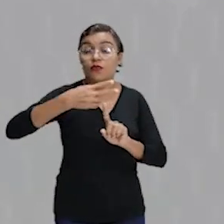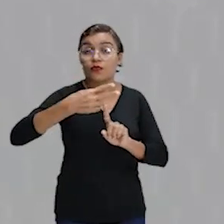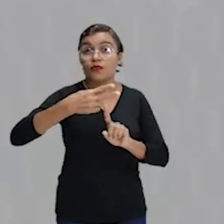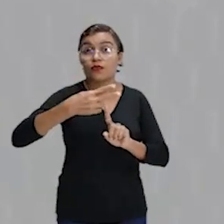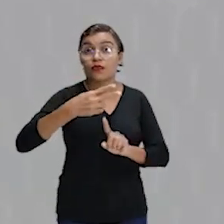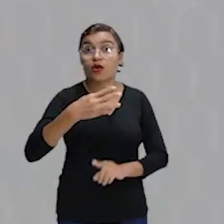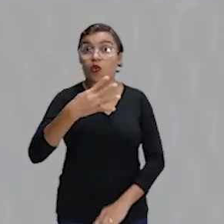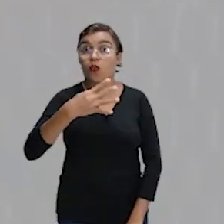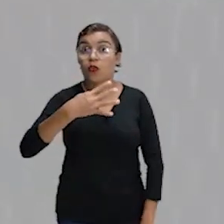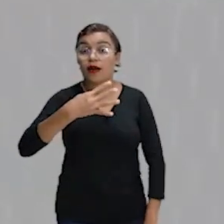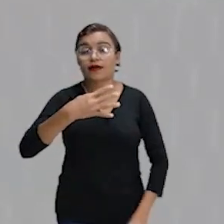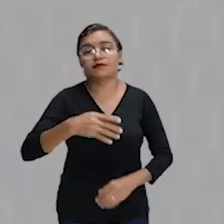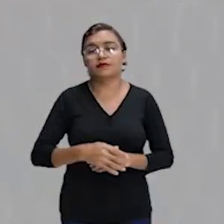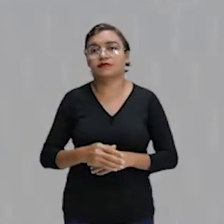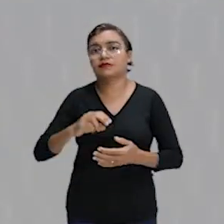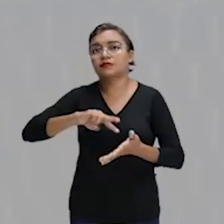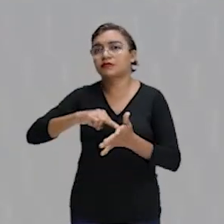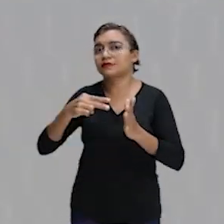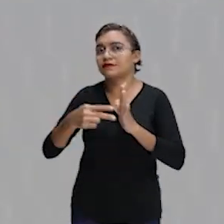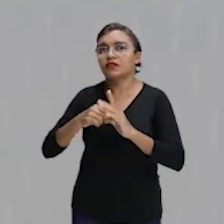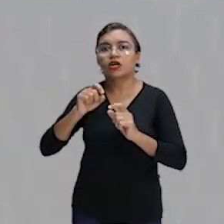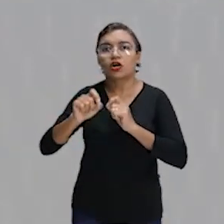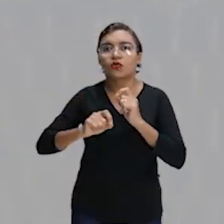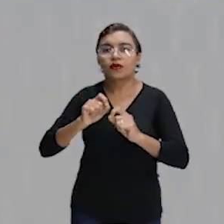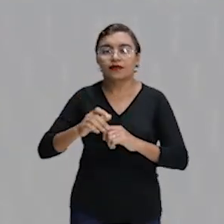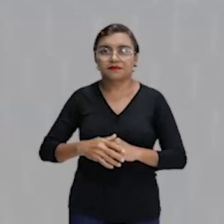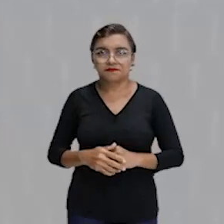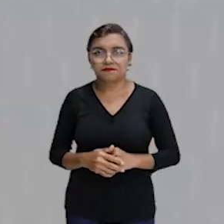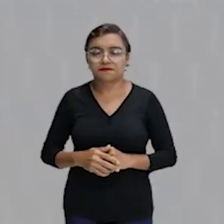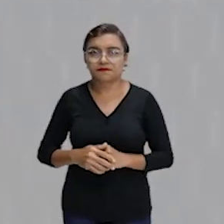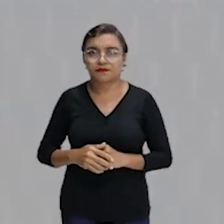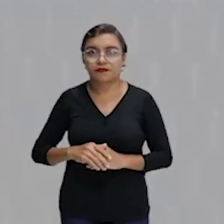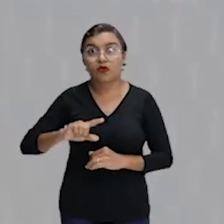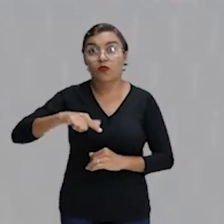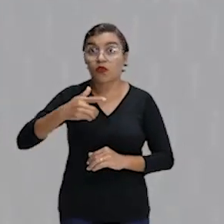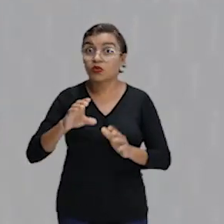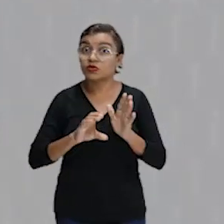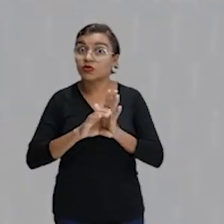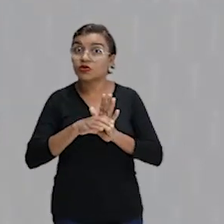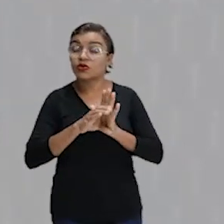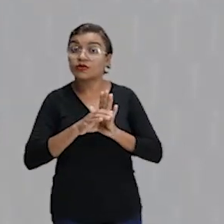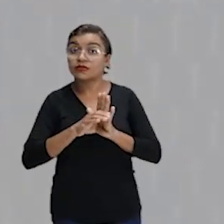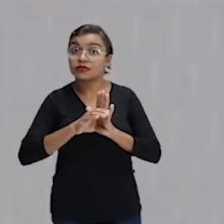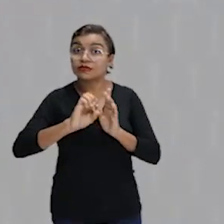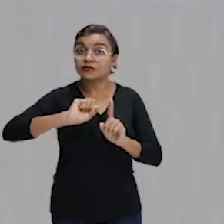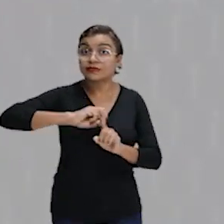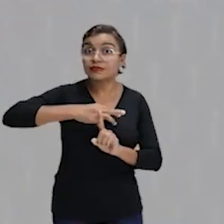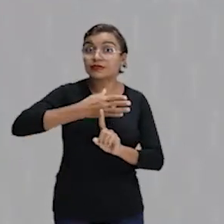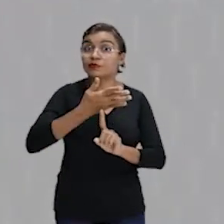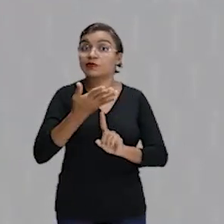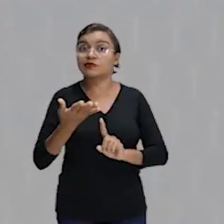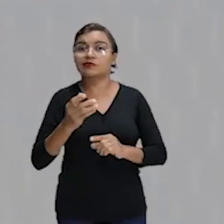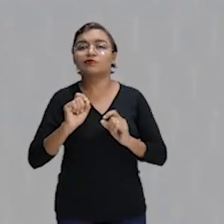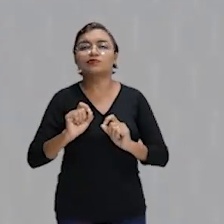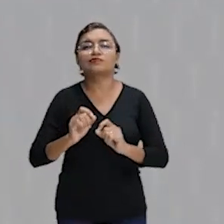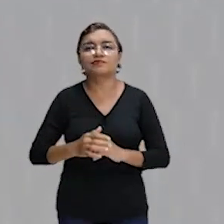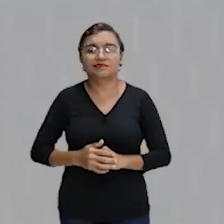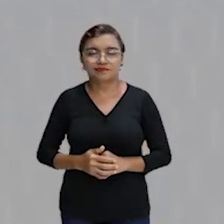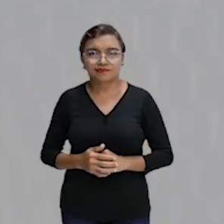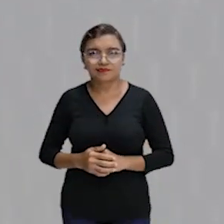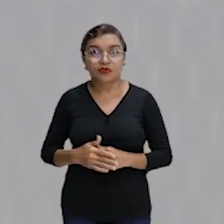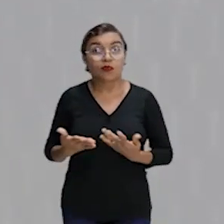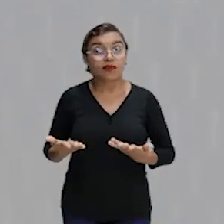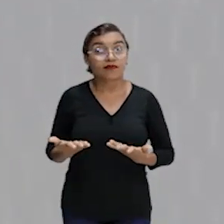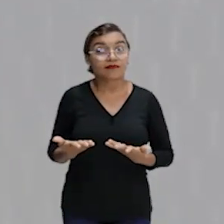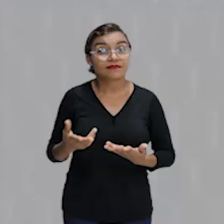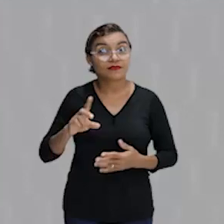quarta potência. Significa dizer que aqui tu está puxando outro conceito legal de potenciação. Qual é? Duvido você lembrar.